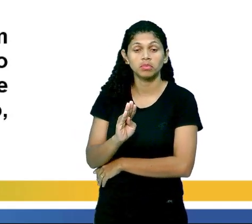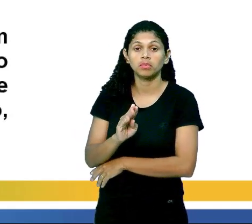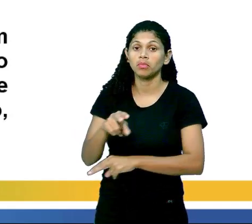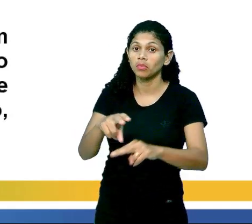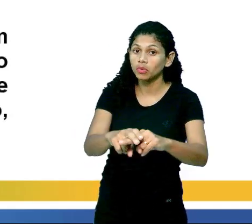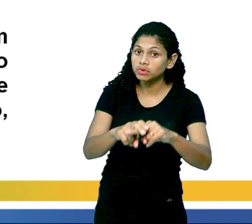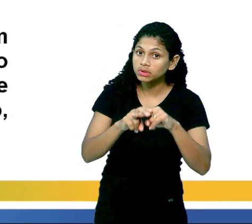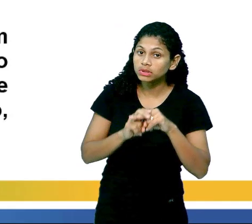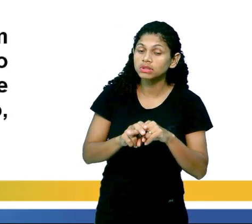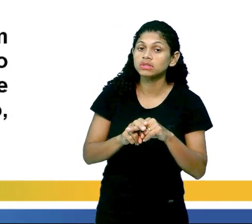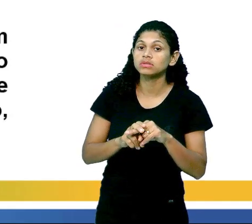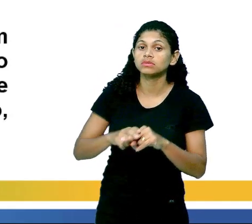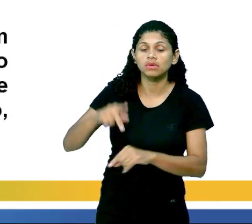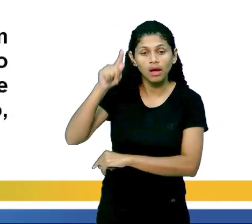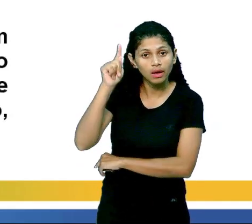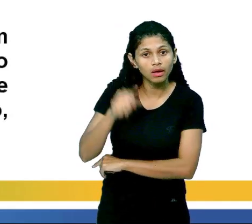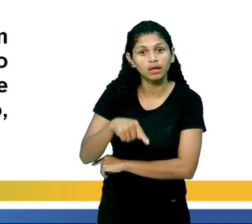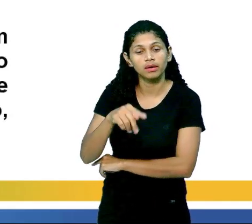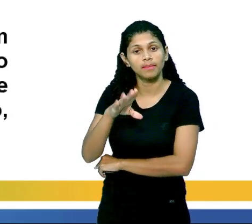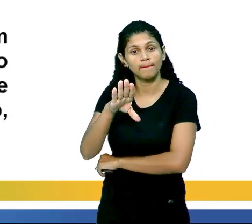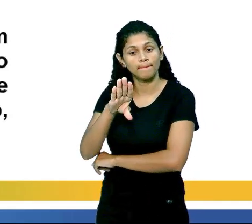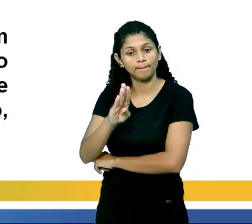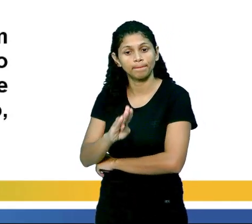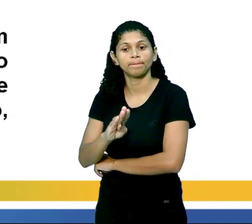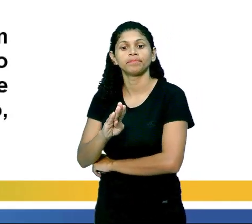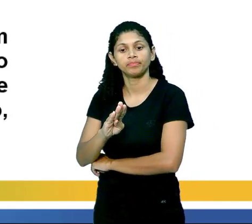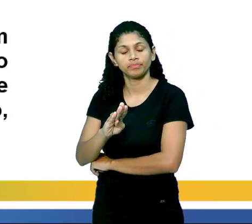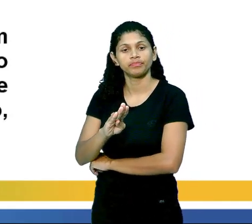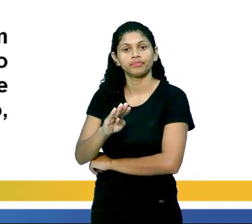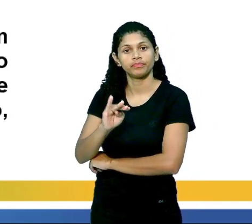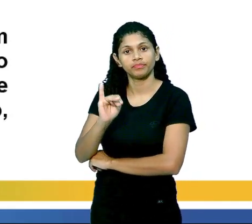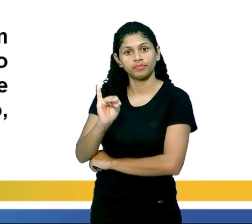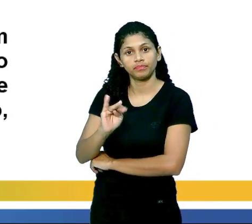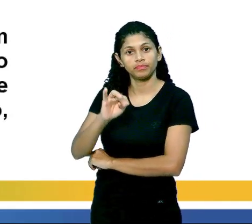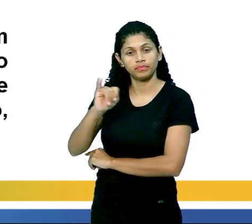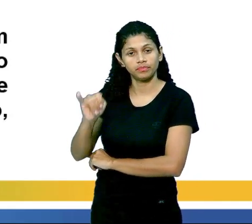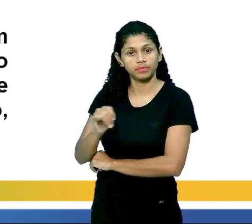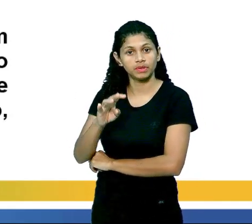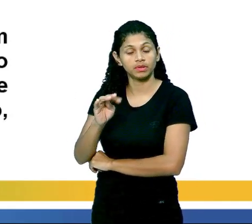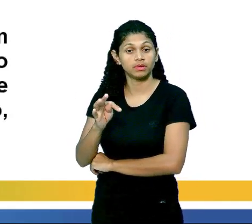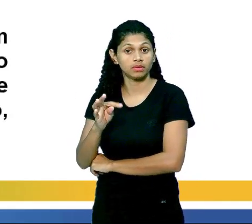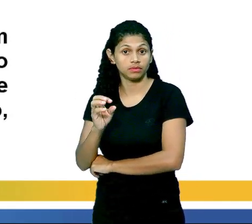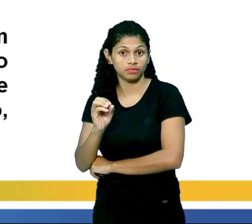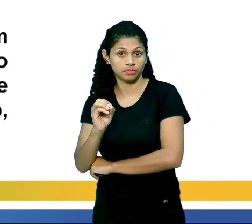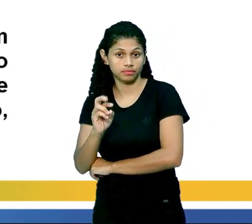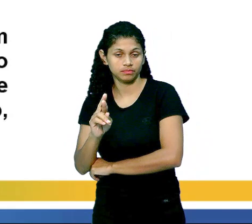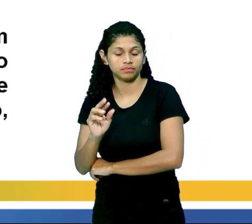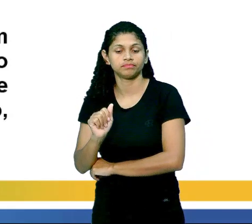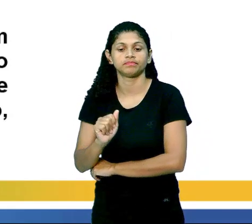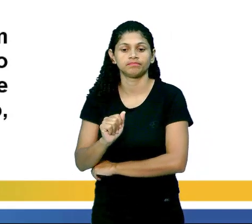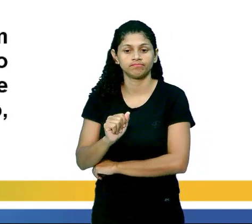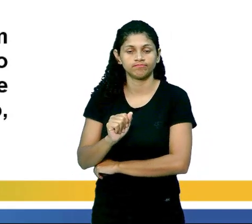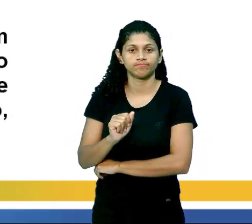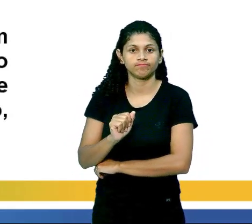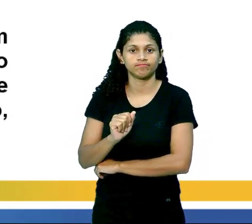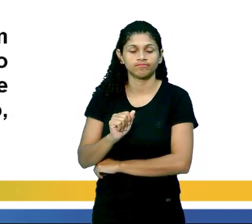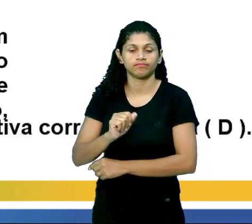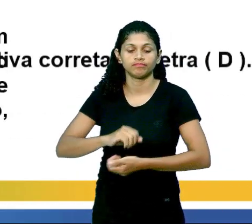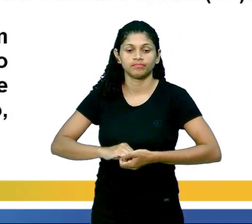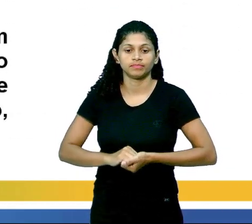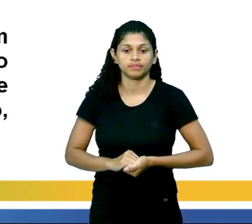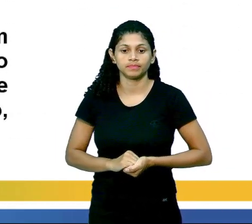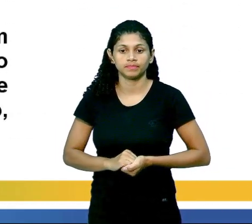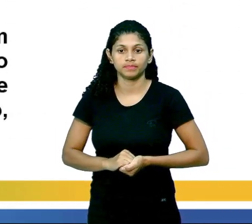função bijetora é inversão. Então, a função é inversível, pois ela é